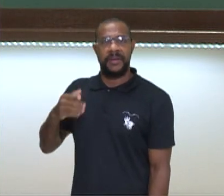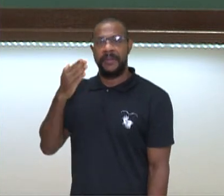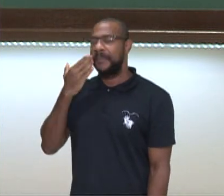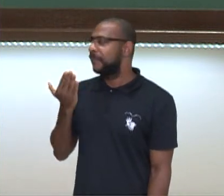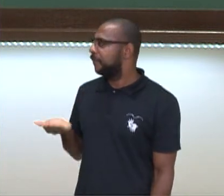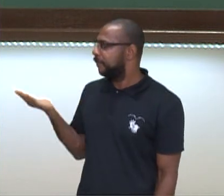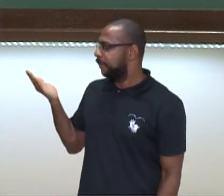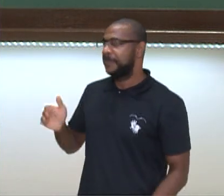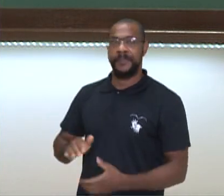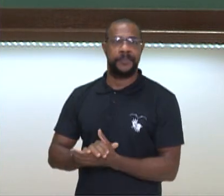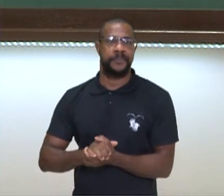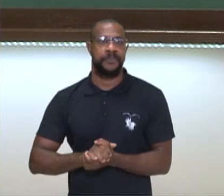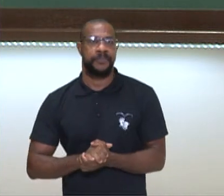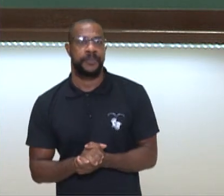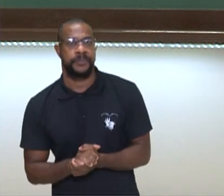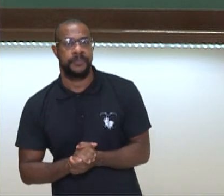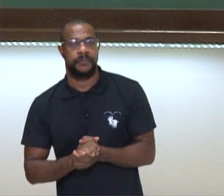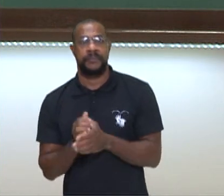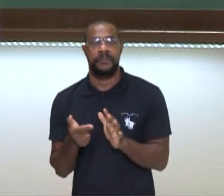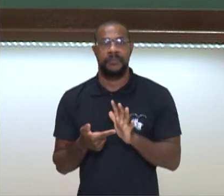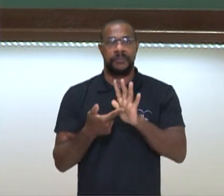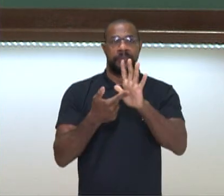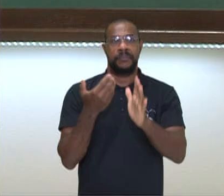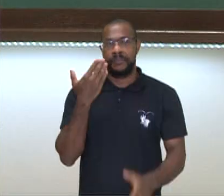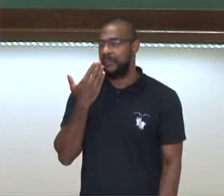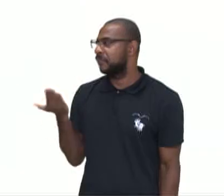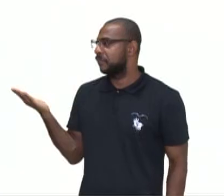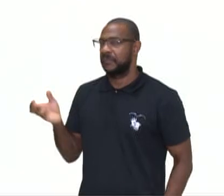Então, aqui para nós, apresento-vos